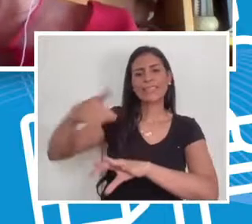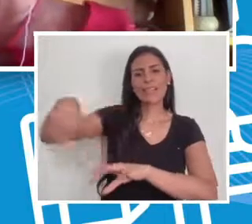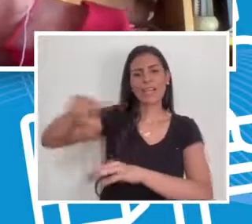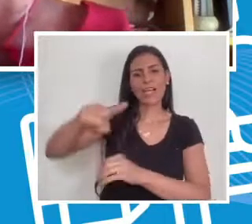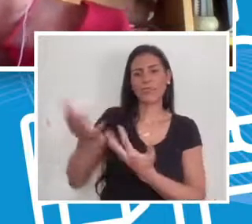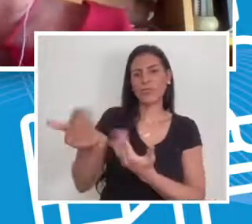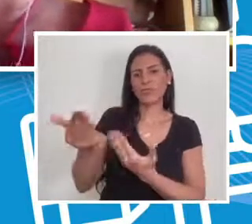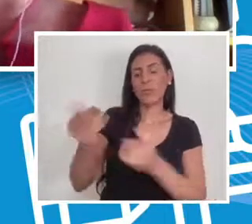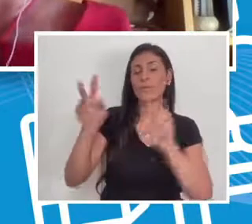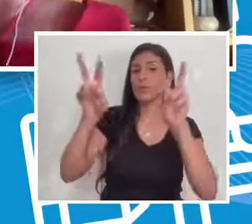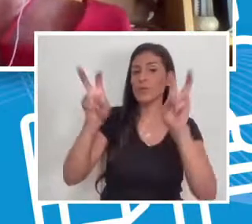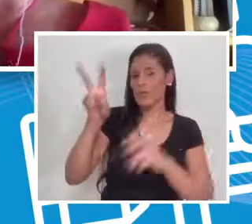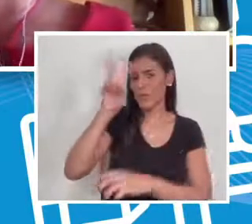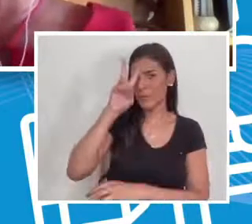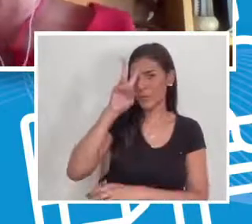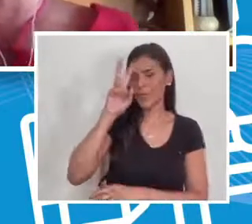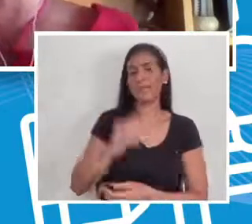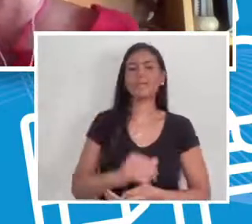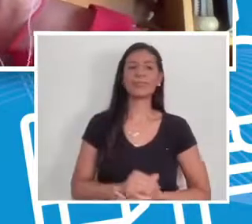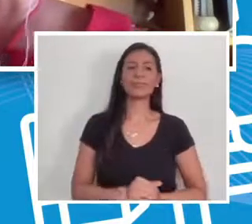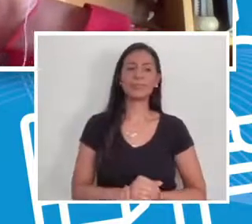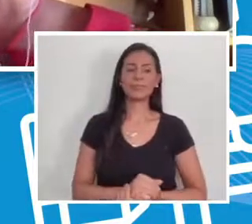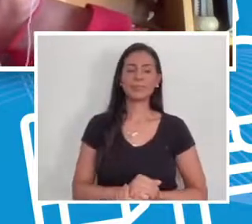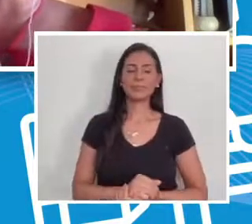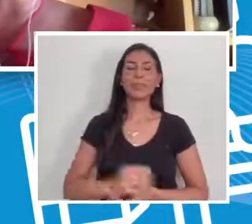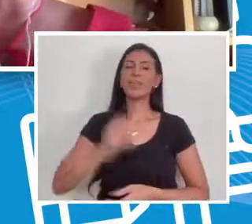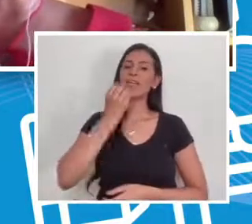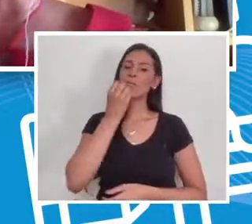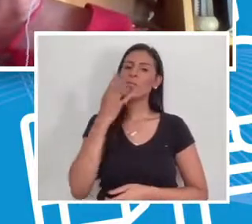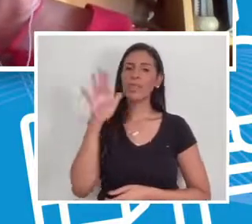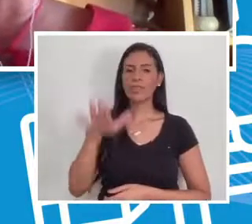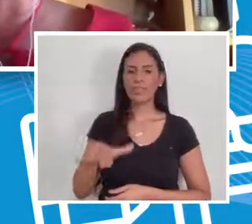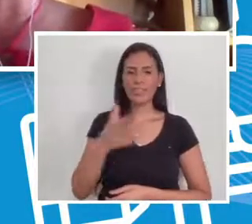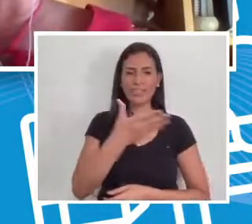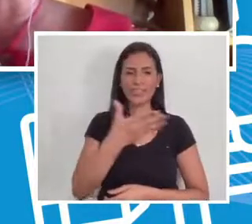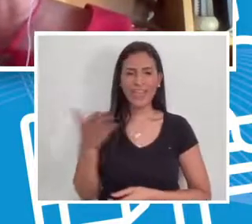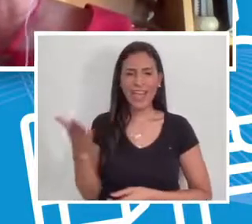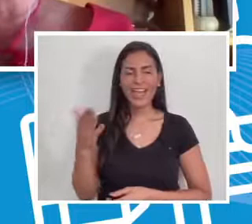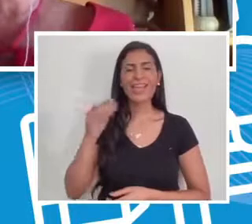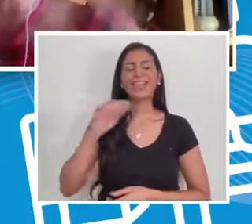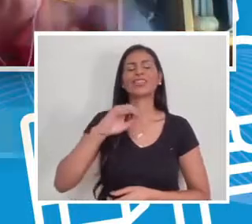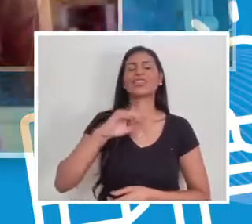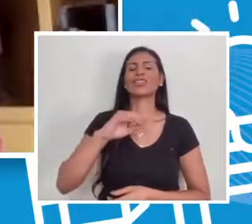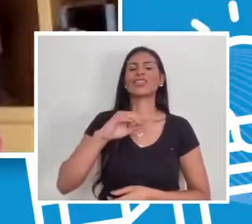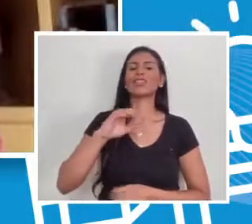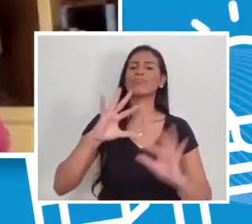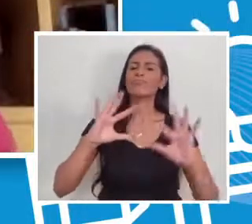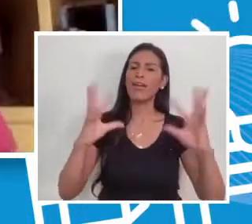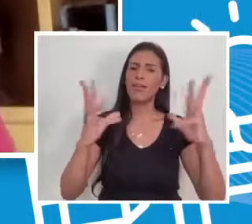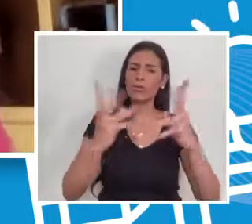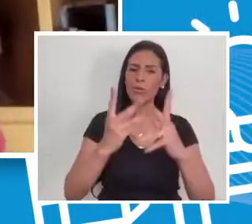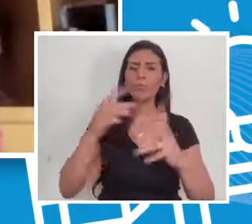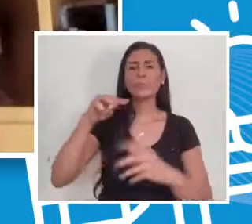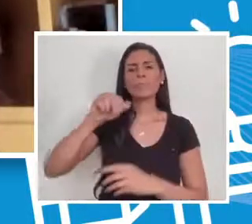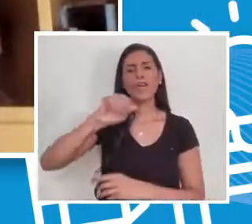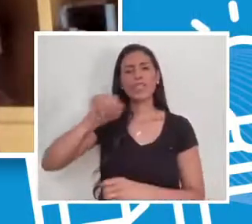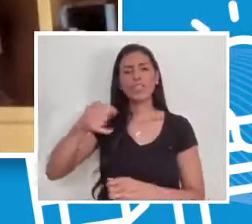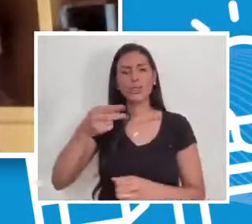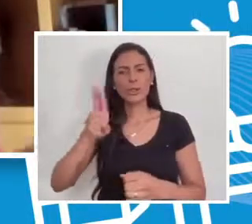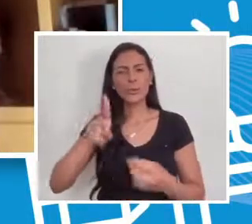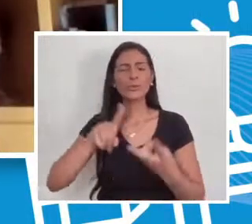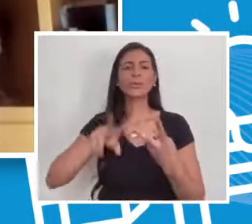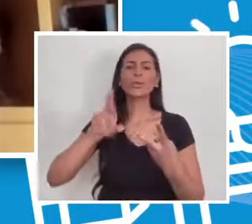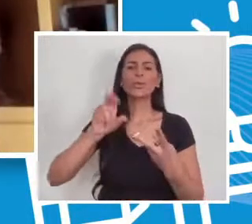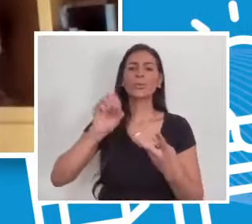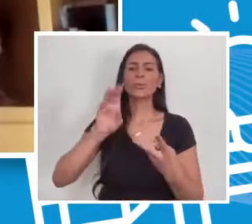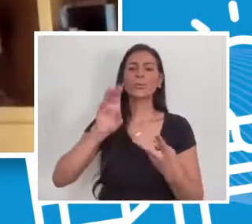Boa tarde, Maria Júlia, boa tarde, Roberto, Jorge, prazer estar aqui com todo mundo, obrigado pelo convite. Olha, se eu fosse falar de um jeito bem